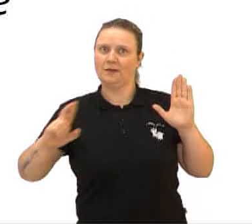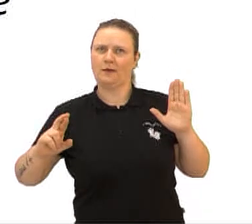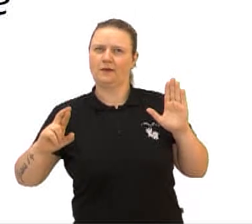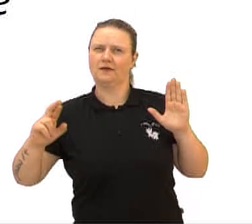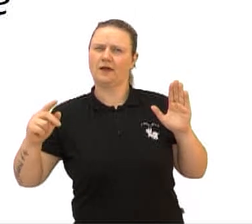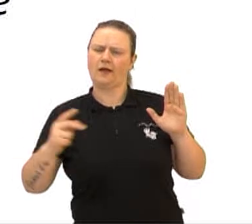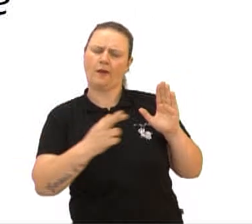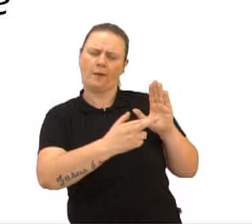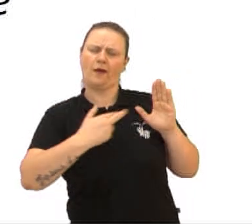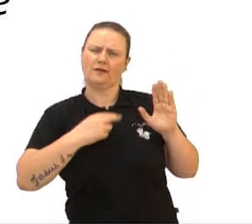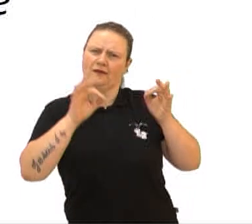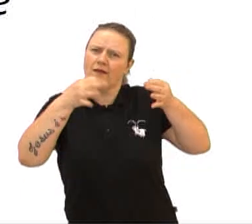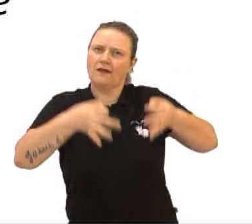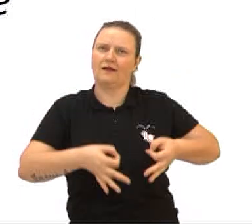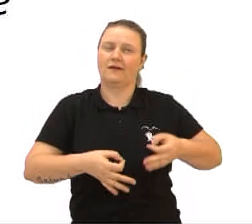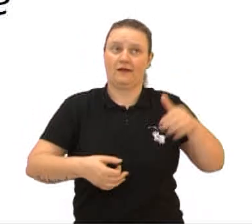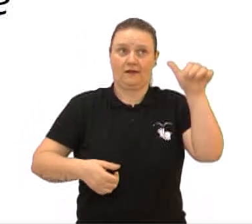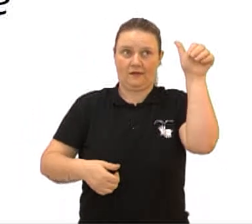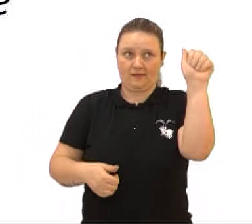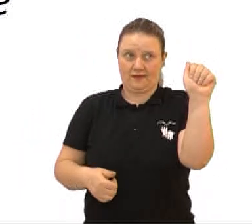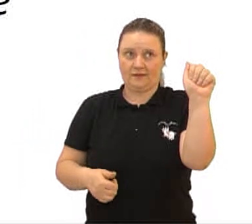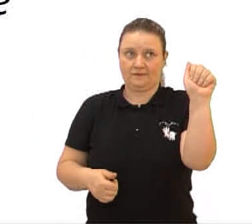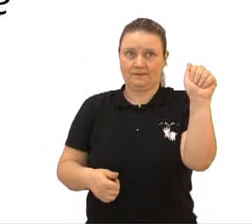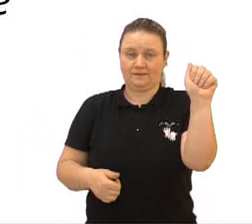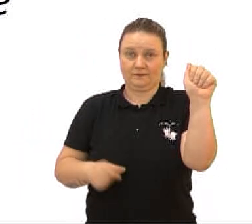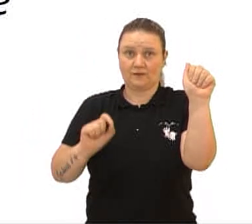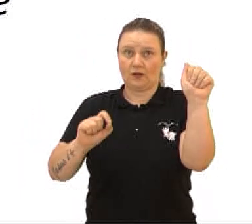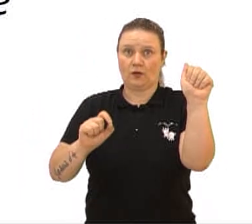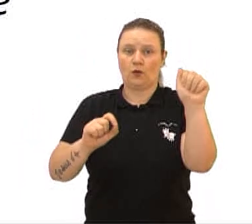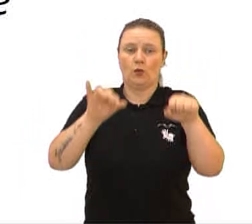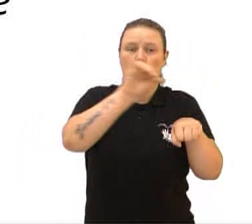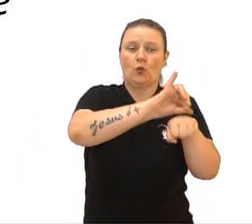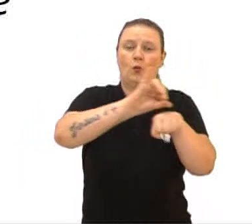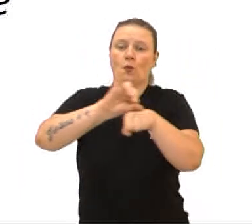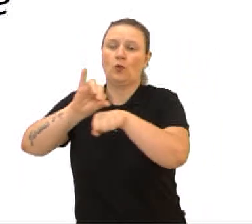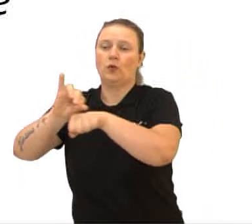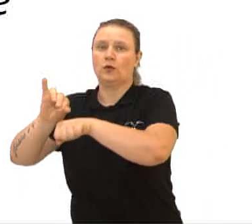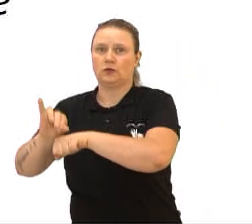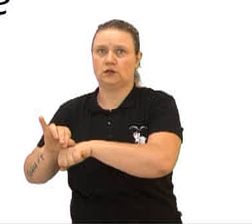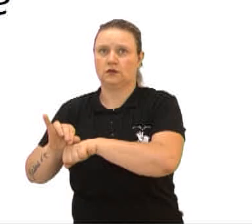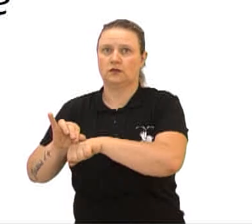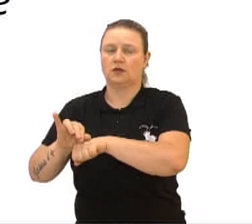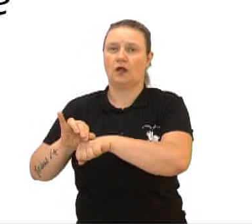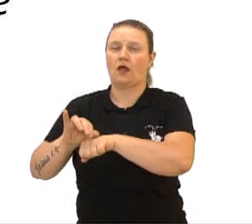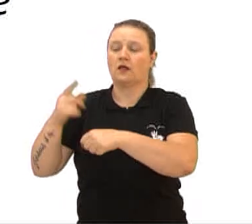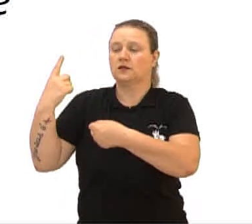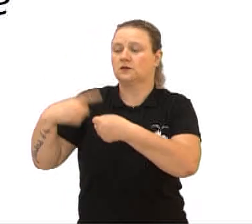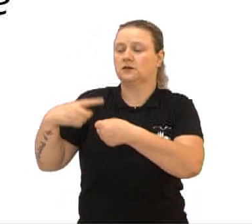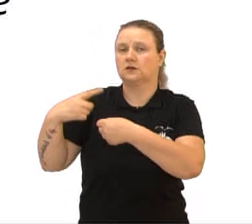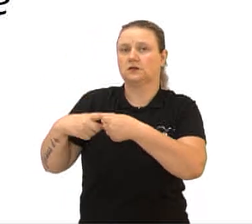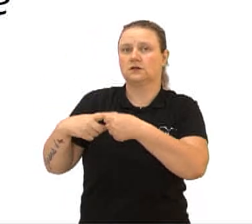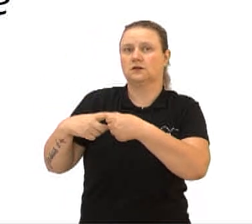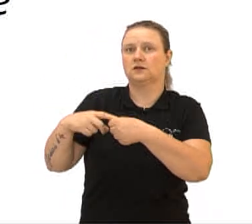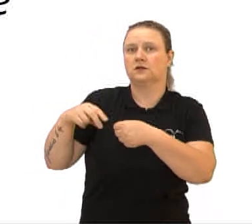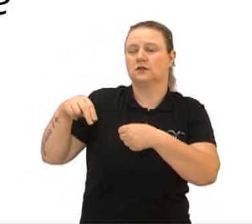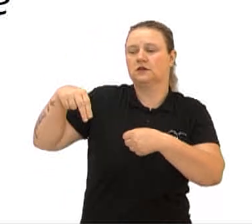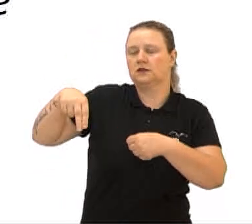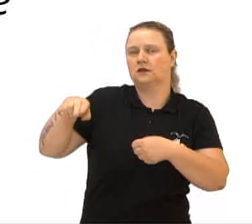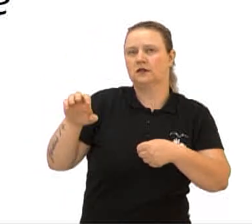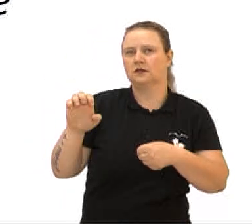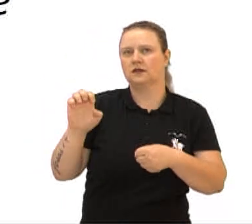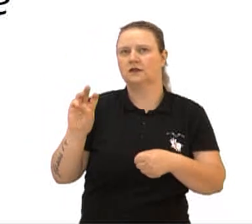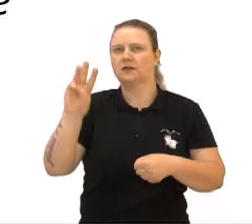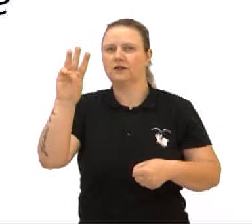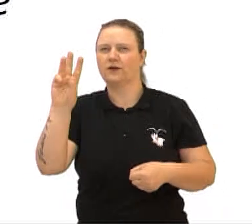corretas. A letra A, os centros latinos de Nova York, por exemplo, mostra que a cultura latina se difunde e se relaciona